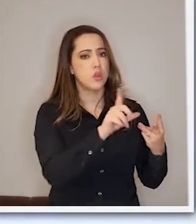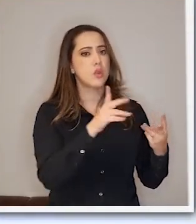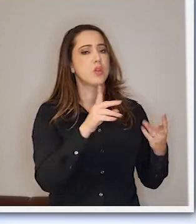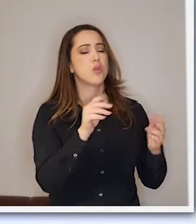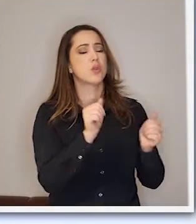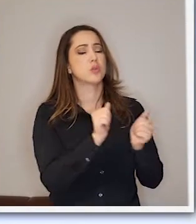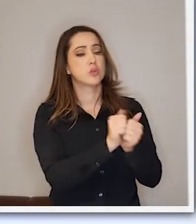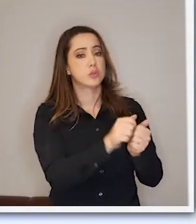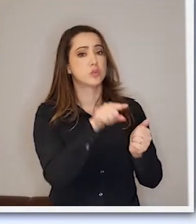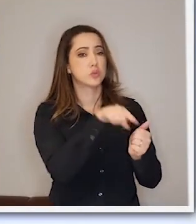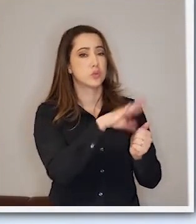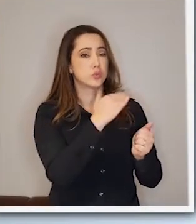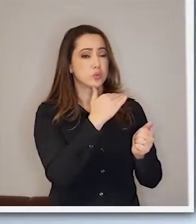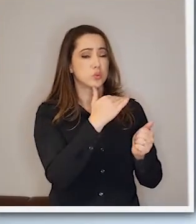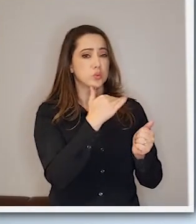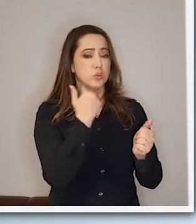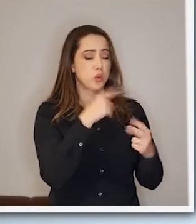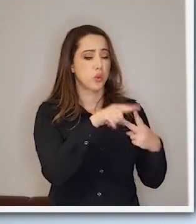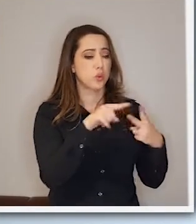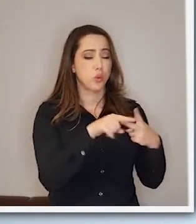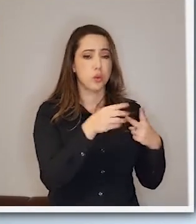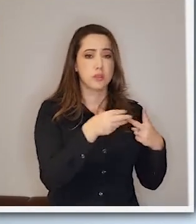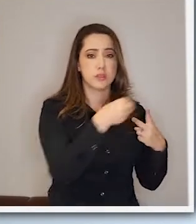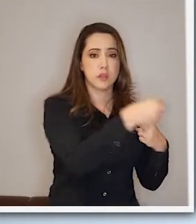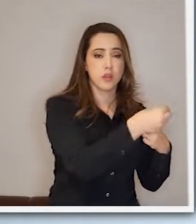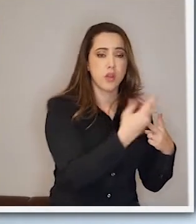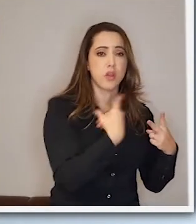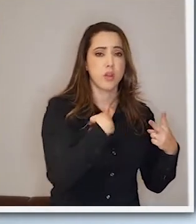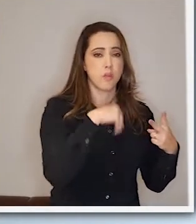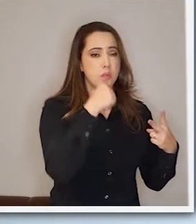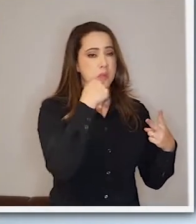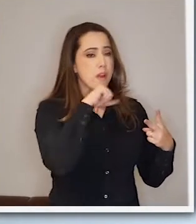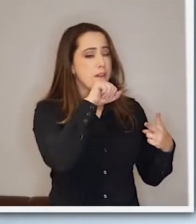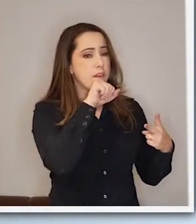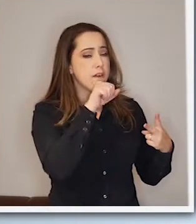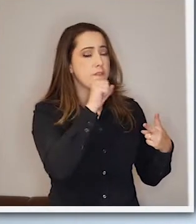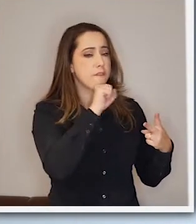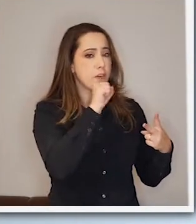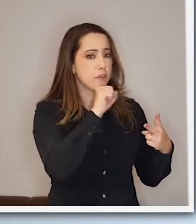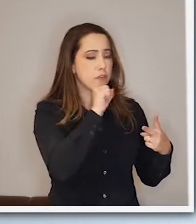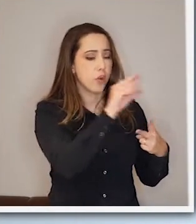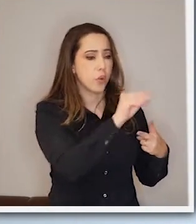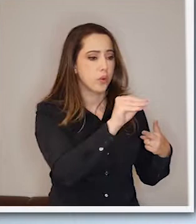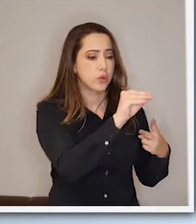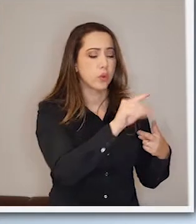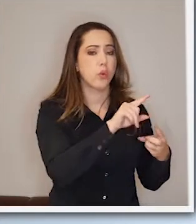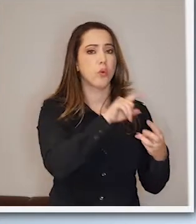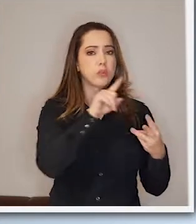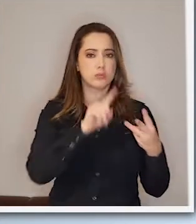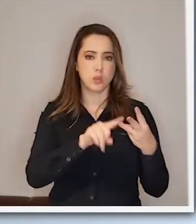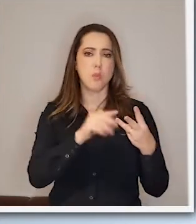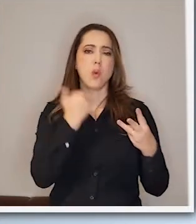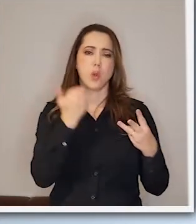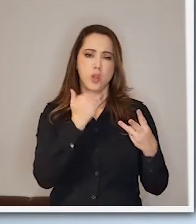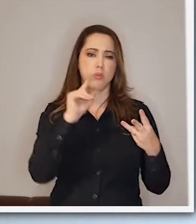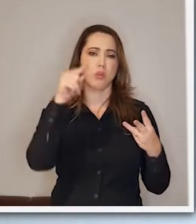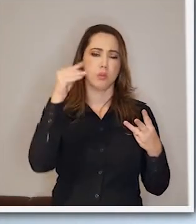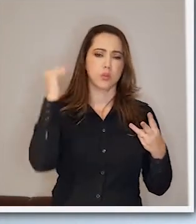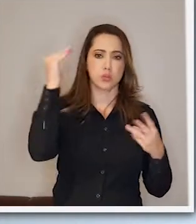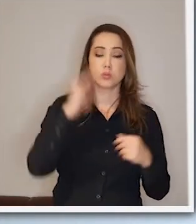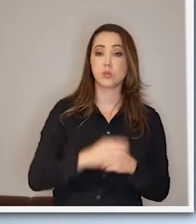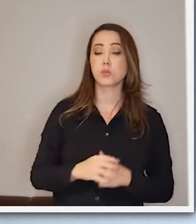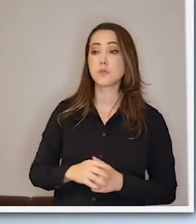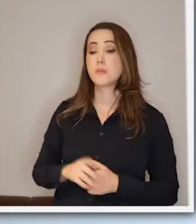idade. Você acha, Fabiano, já fazendo uma pergunta, assim, falando da sua trajetória,